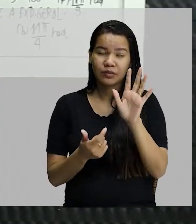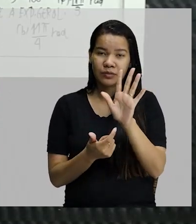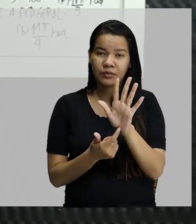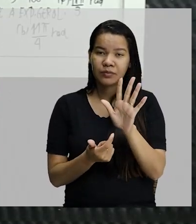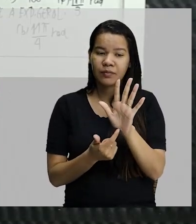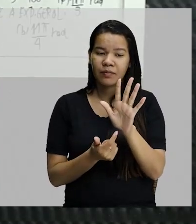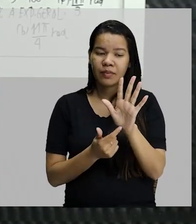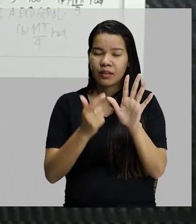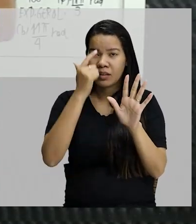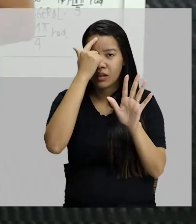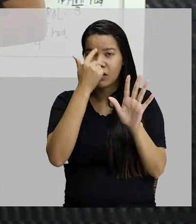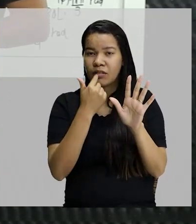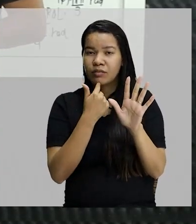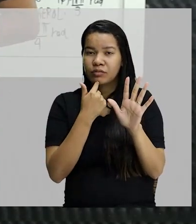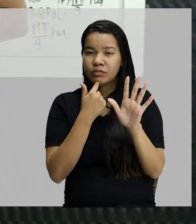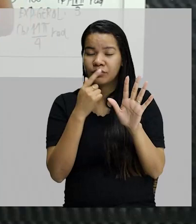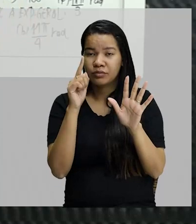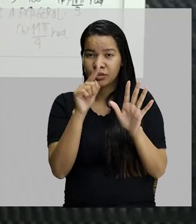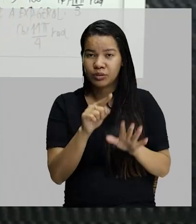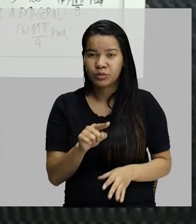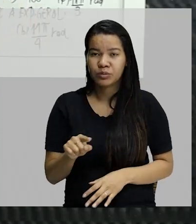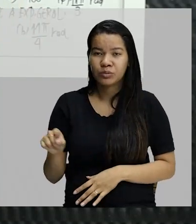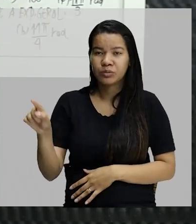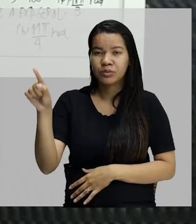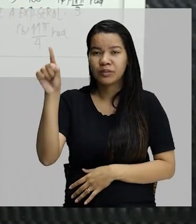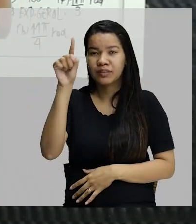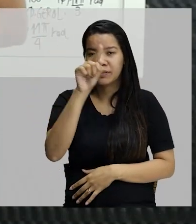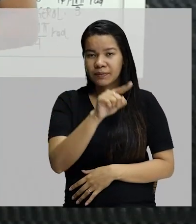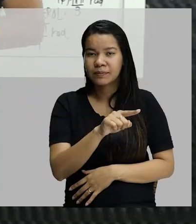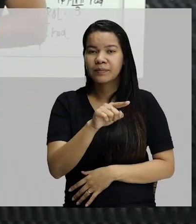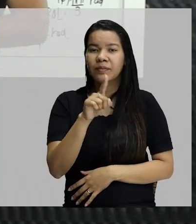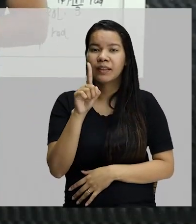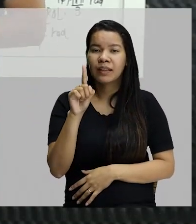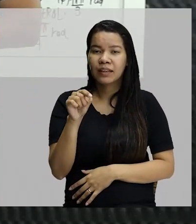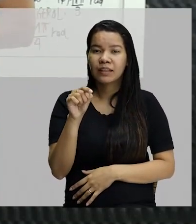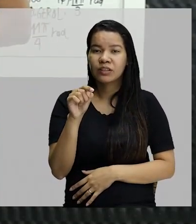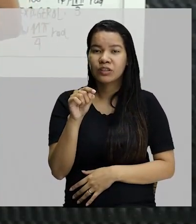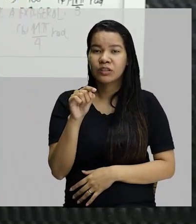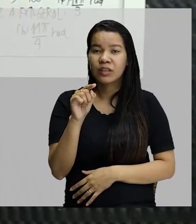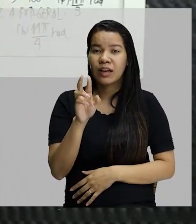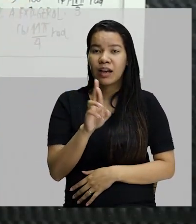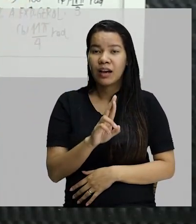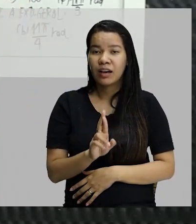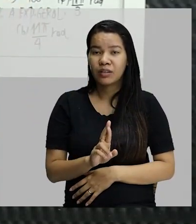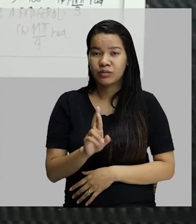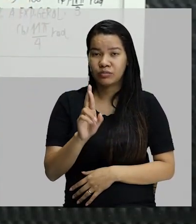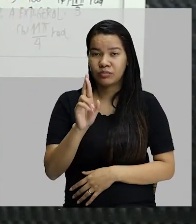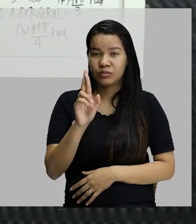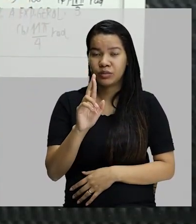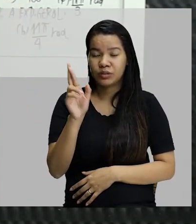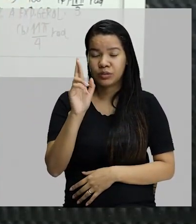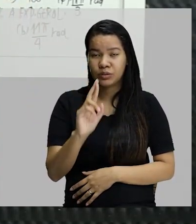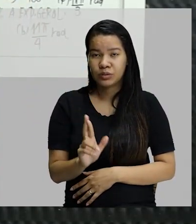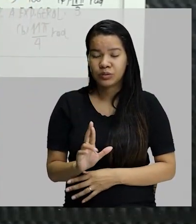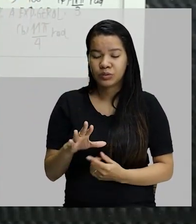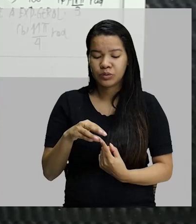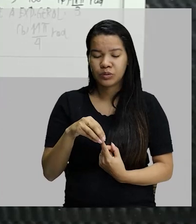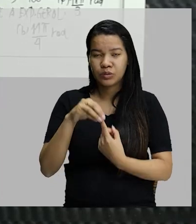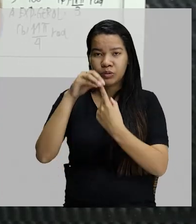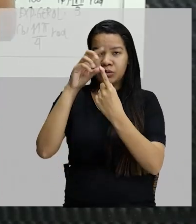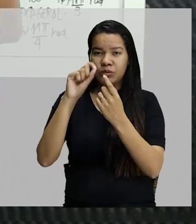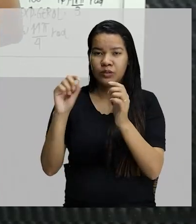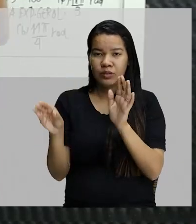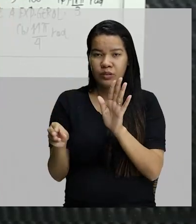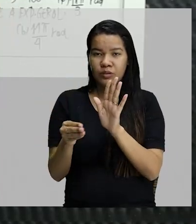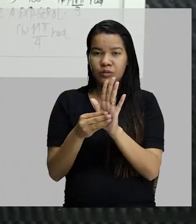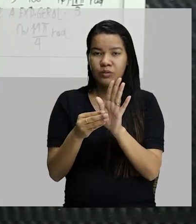ó. Tá? O ciclo trigonométrico é uma circunferência de raio unitário, né? Que ela é inserida no plano